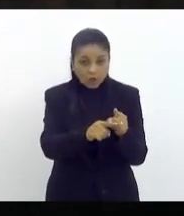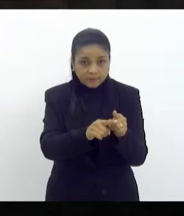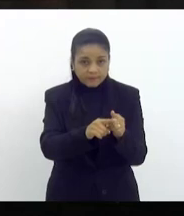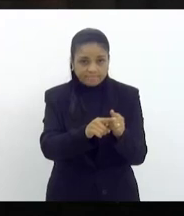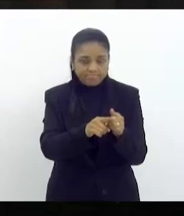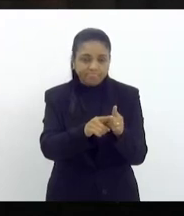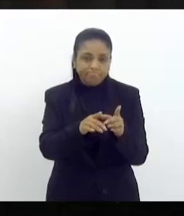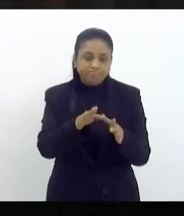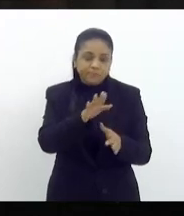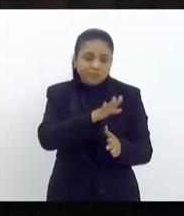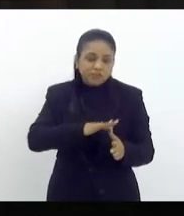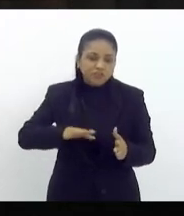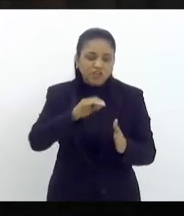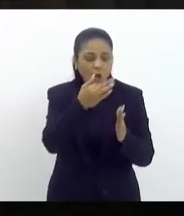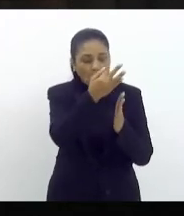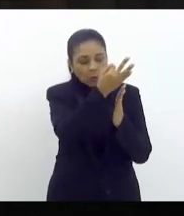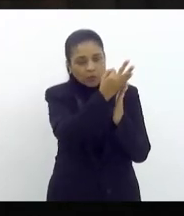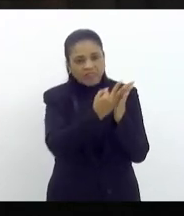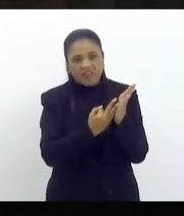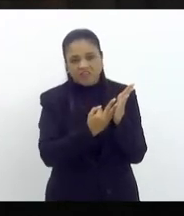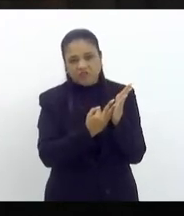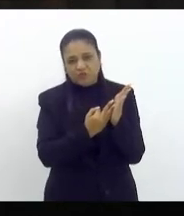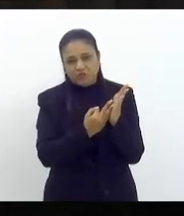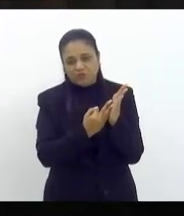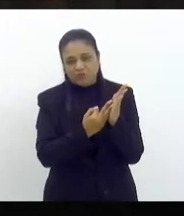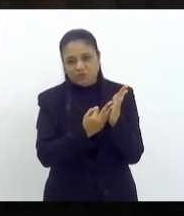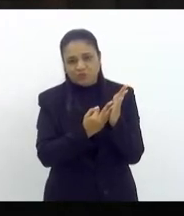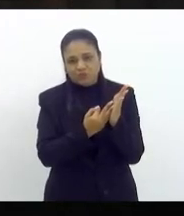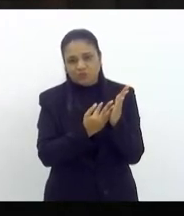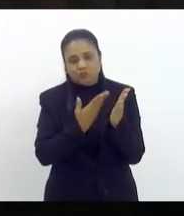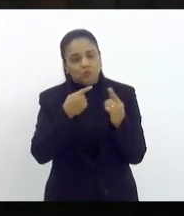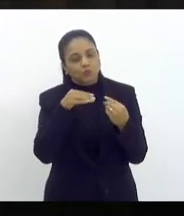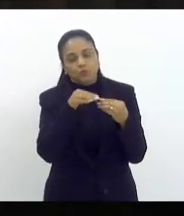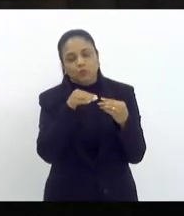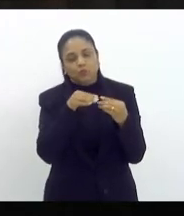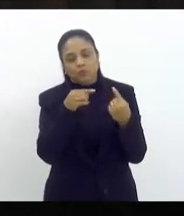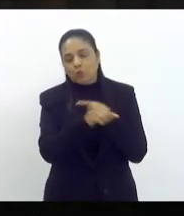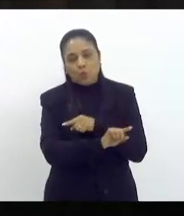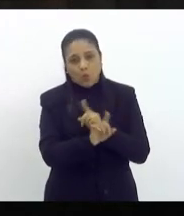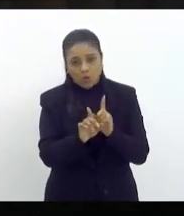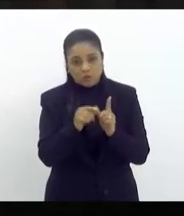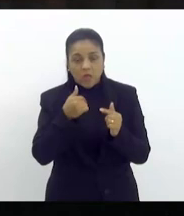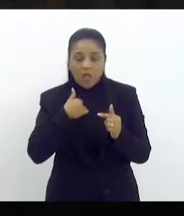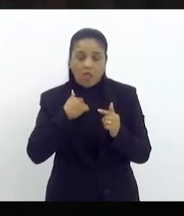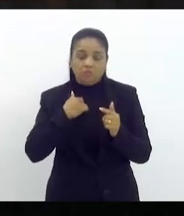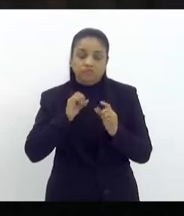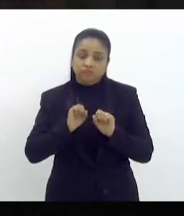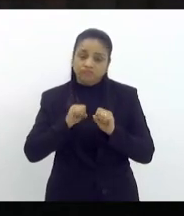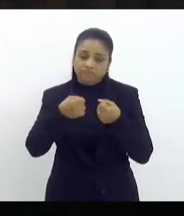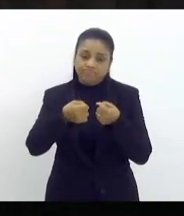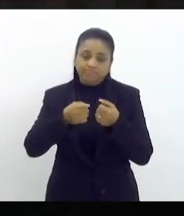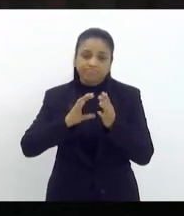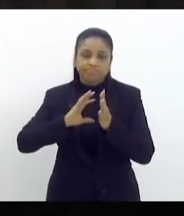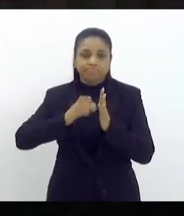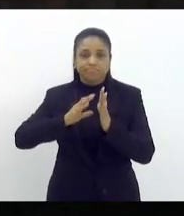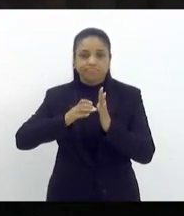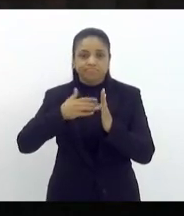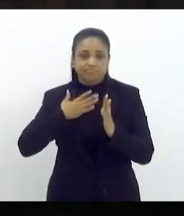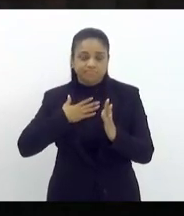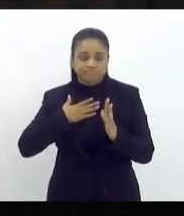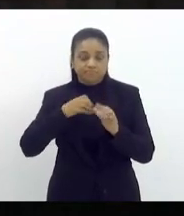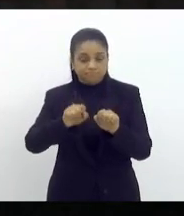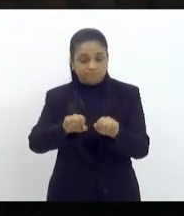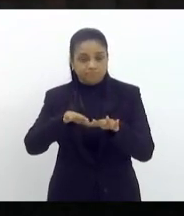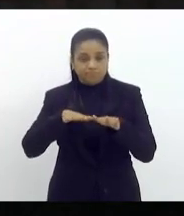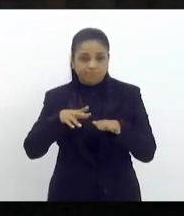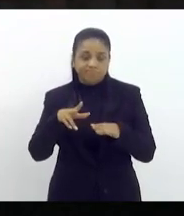do texto que veio e defendemos um parlamento independente porque como eu afirmei anteriormente o parlamento não